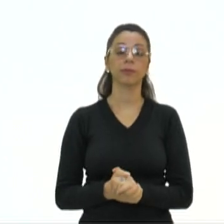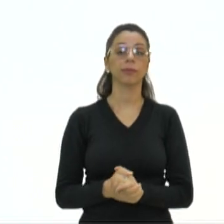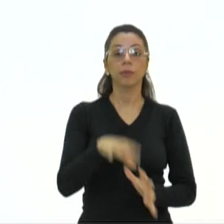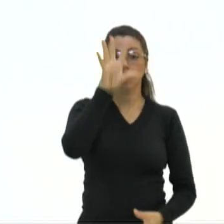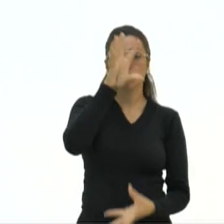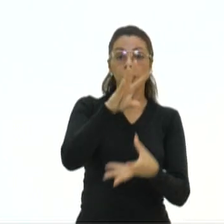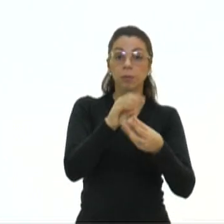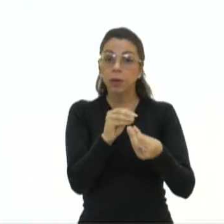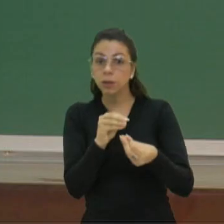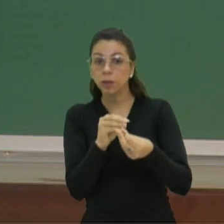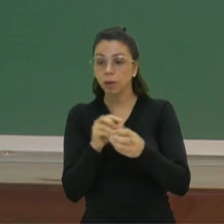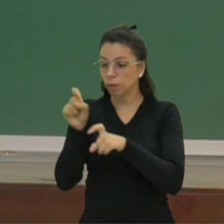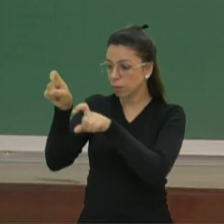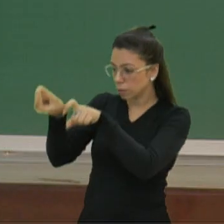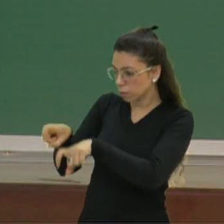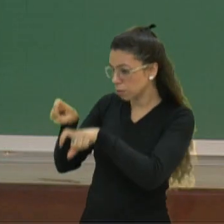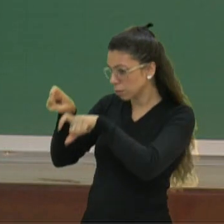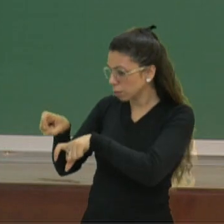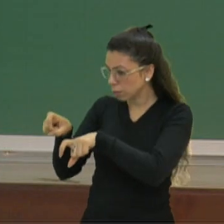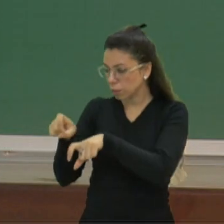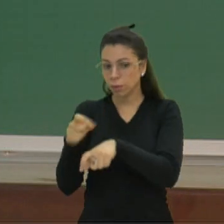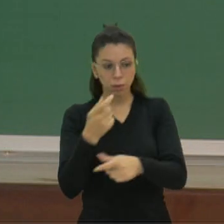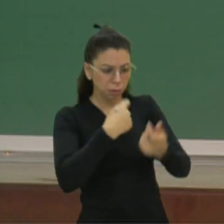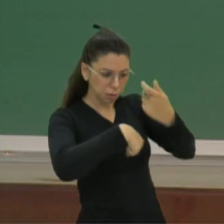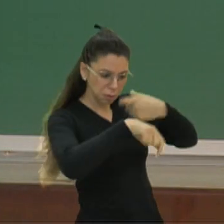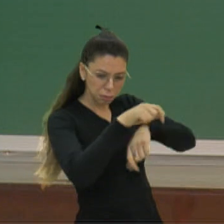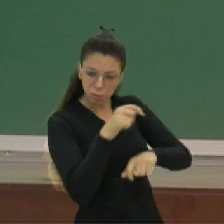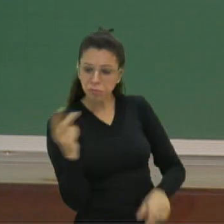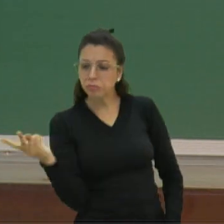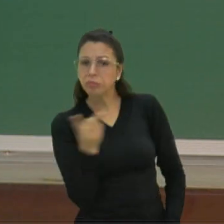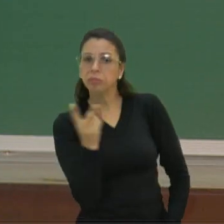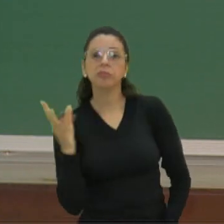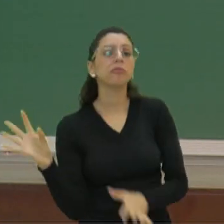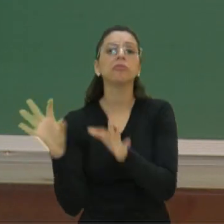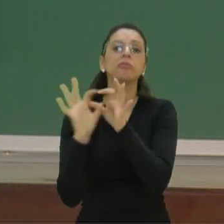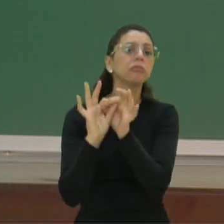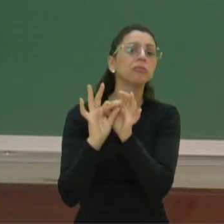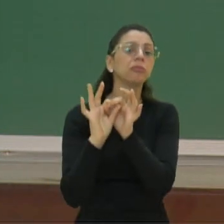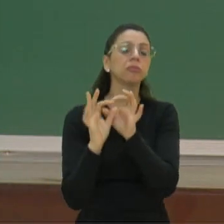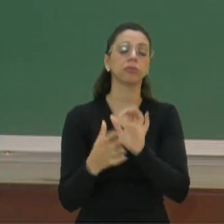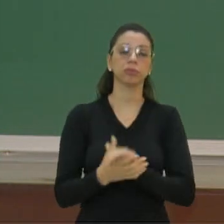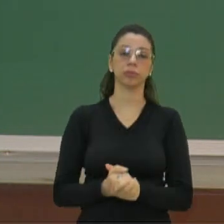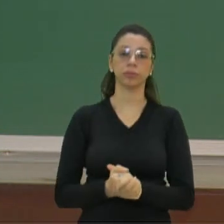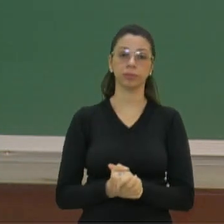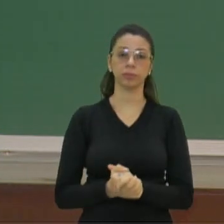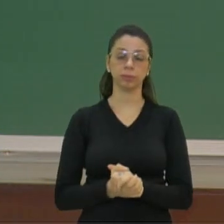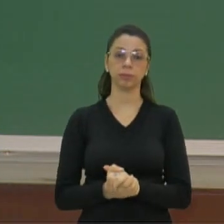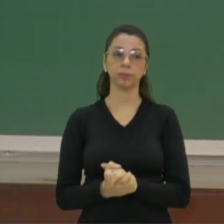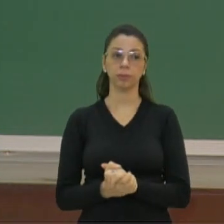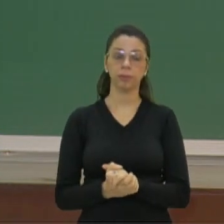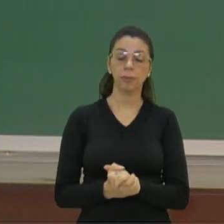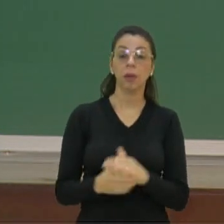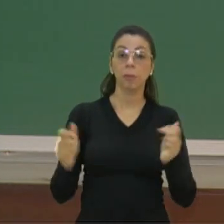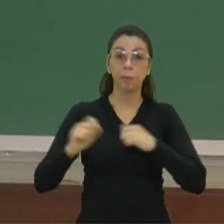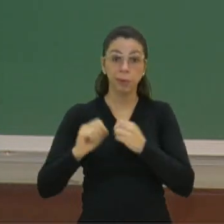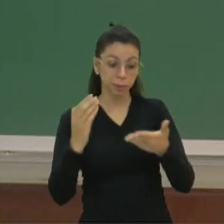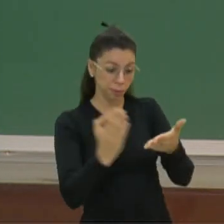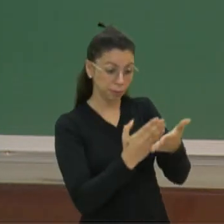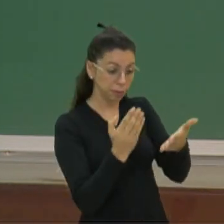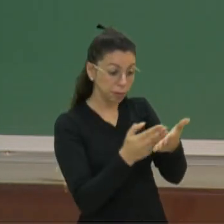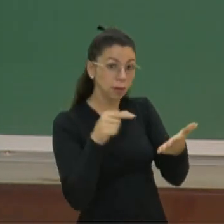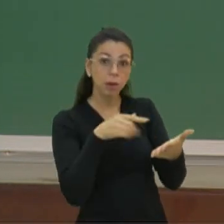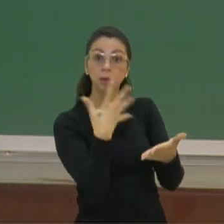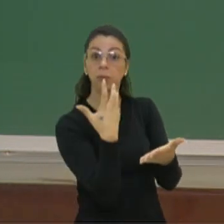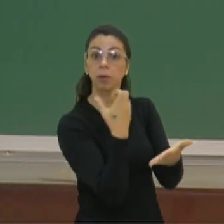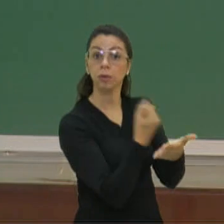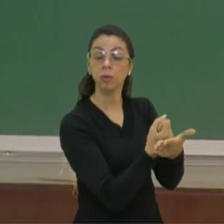relação da agricultura com a economia. O será que tem a ver? E você precisa estar com o seu caderno para anotar